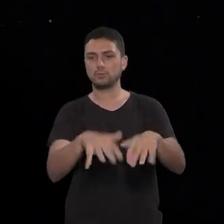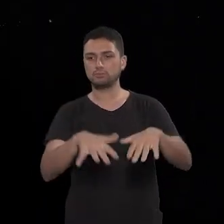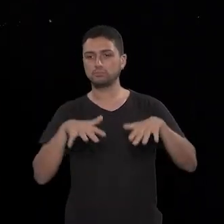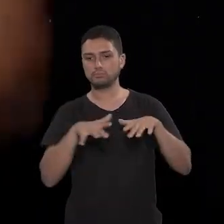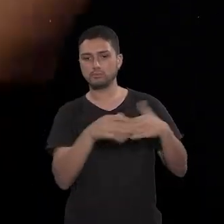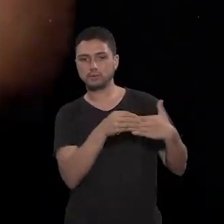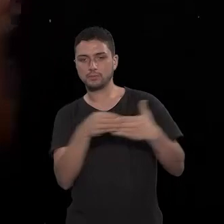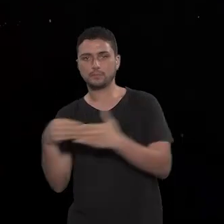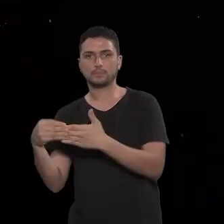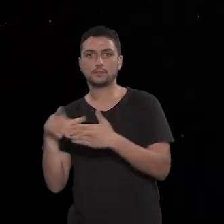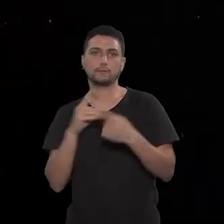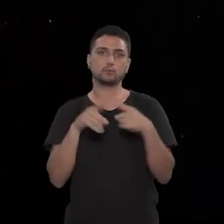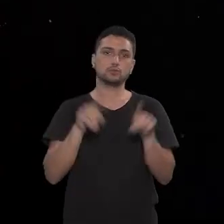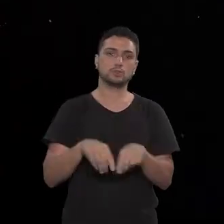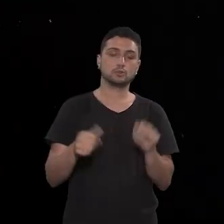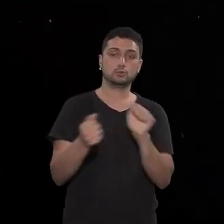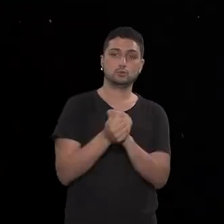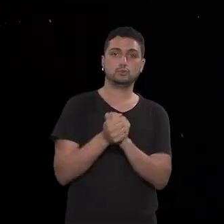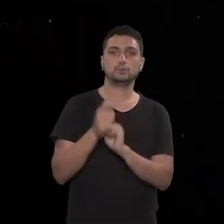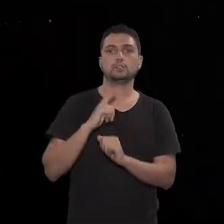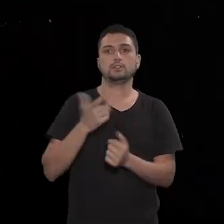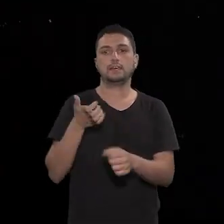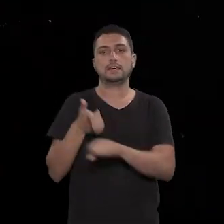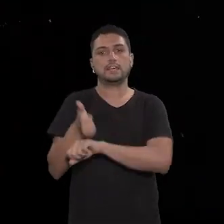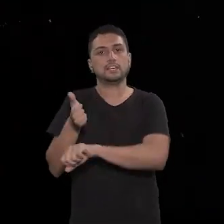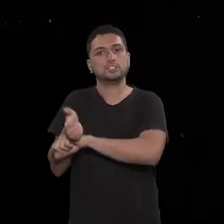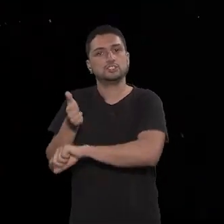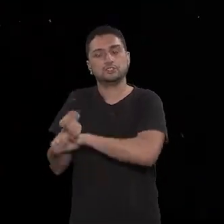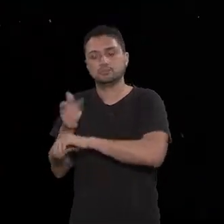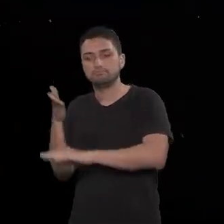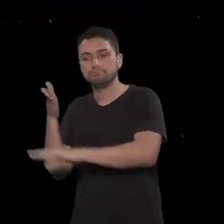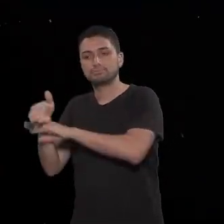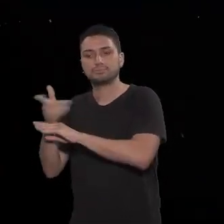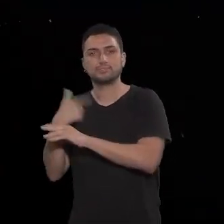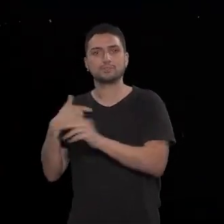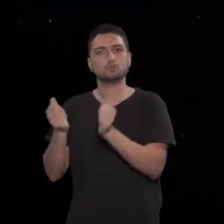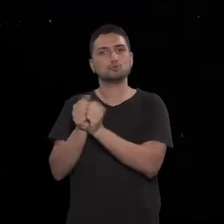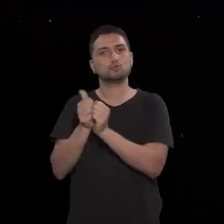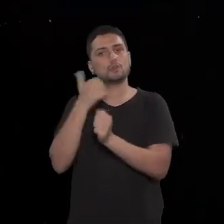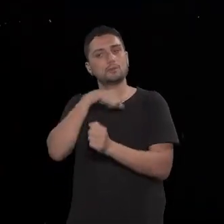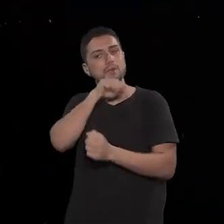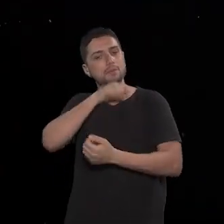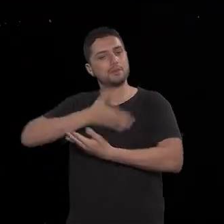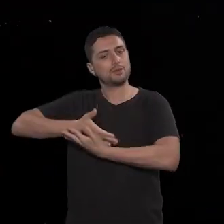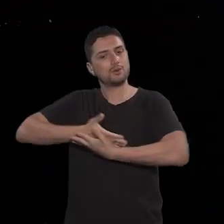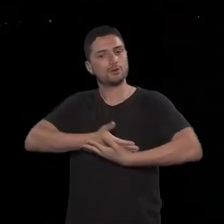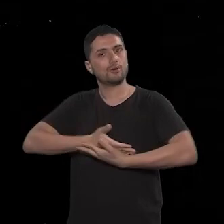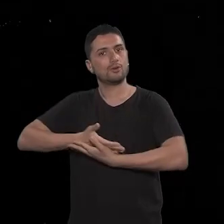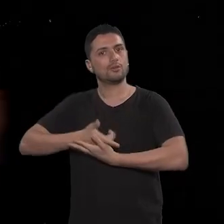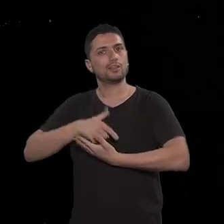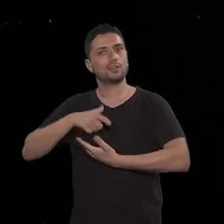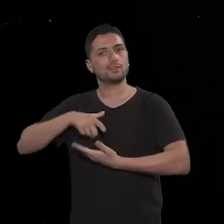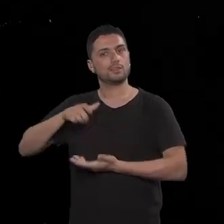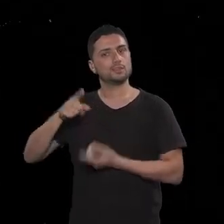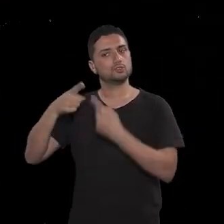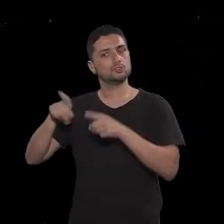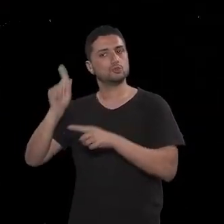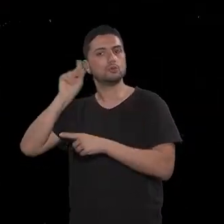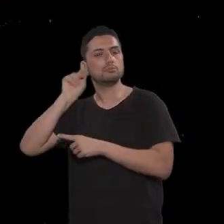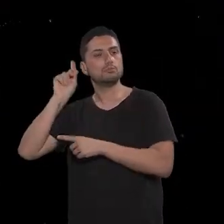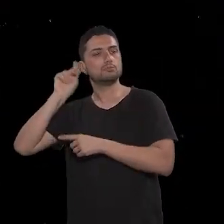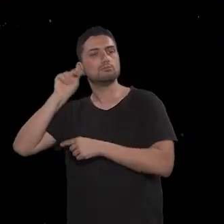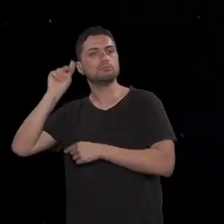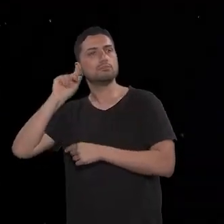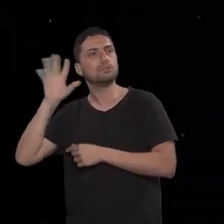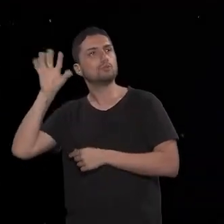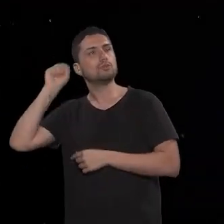pegava os funcionários que queriam trabalhar, fazer um extra. Então eu ia no colo já com a minha mãe, fazia assim, né? Então, dormiu, botar numa